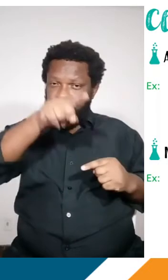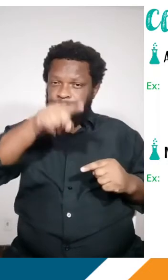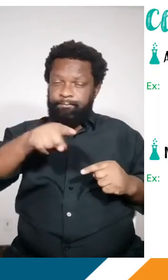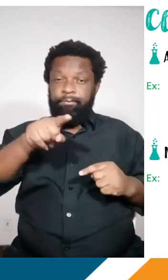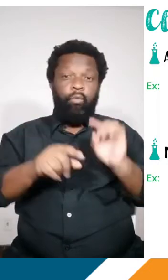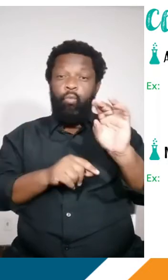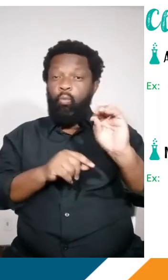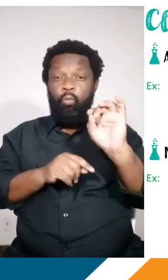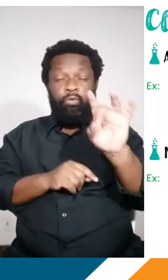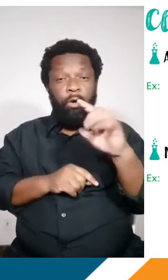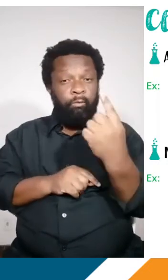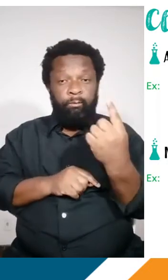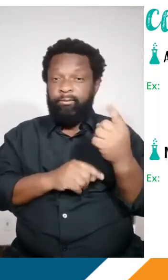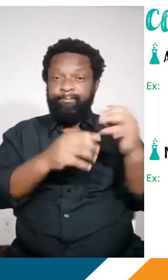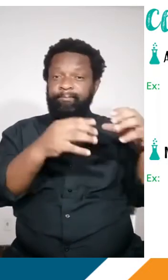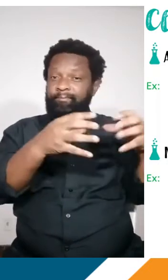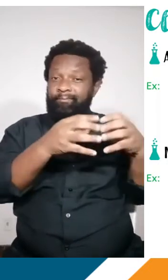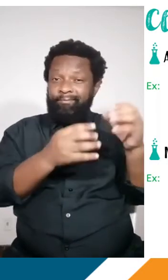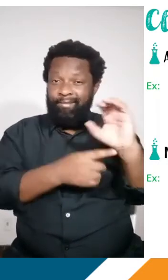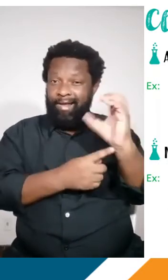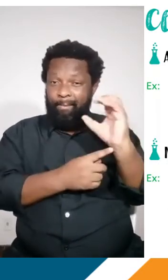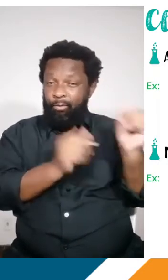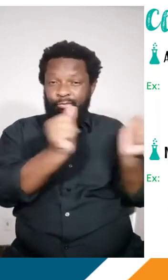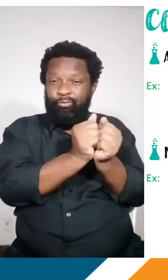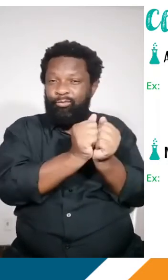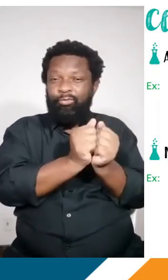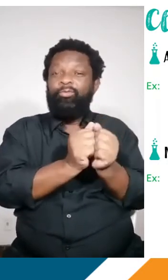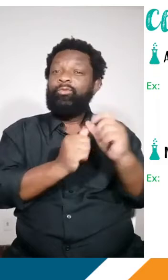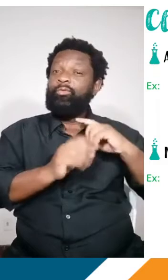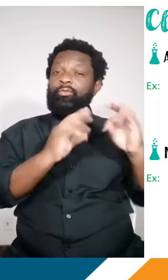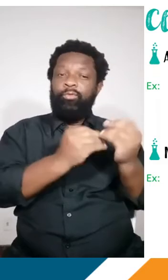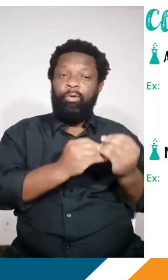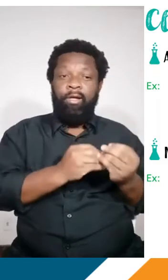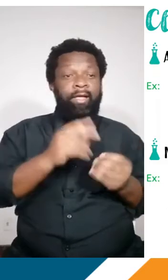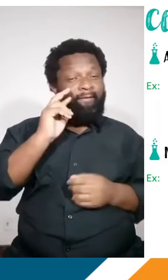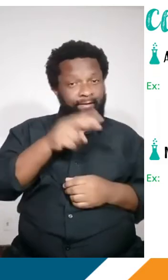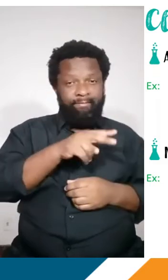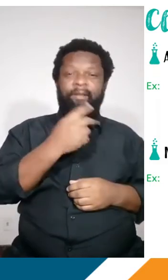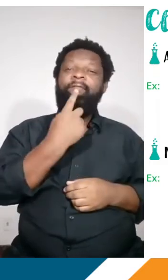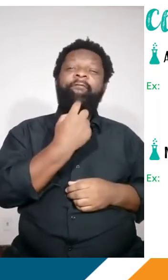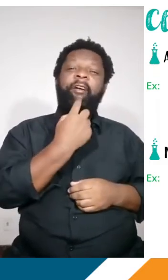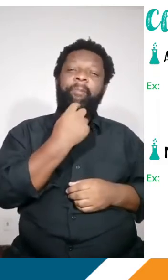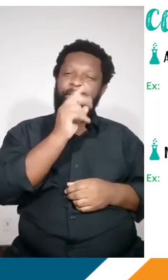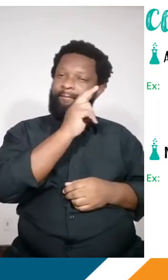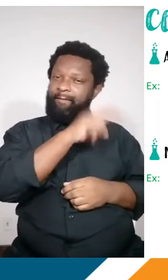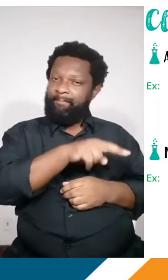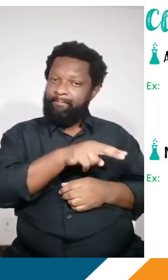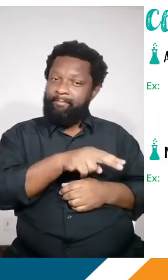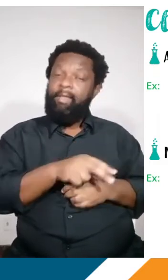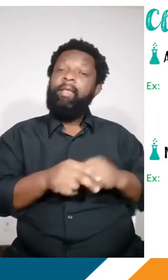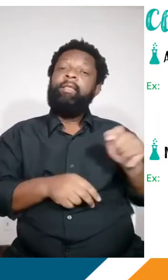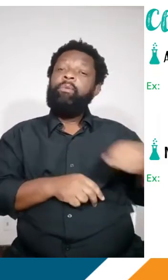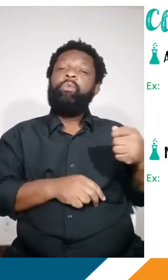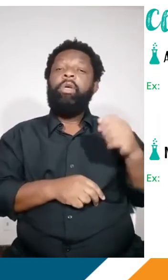sequência que pega todos os carbonos. Tá aí? Segui essa sequência, peguei 5 carbonos, então digo que